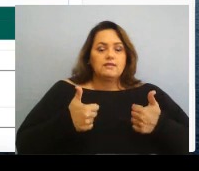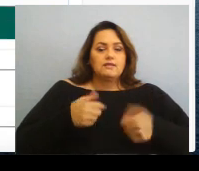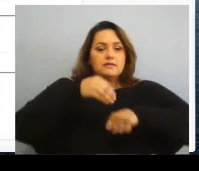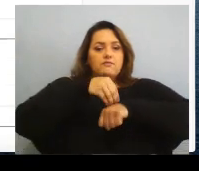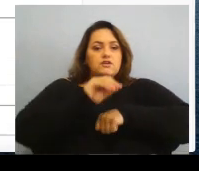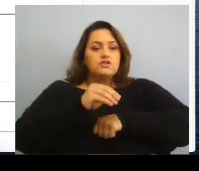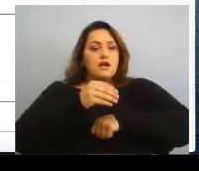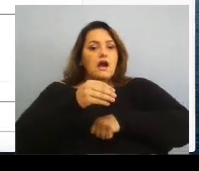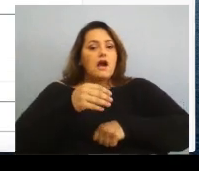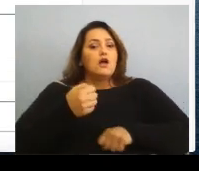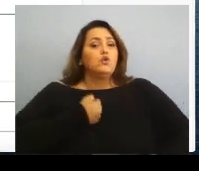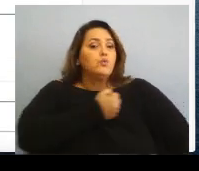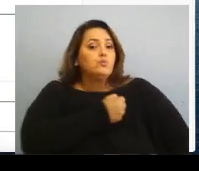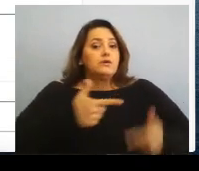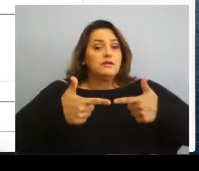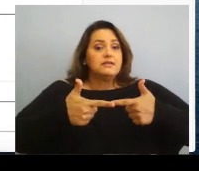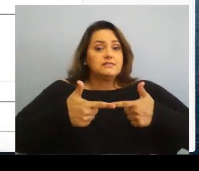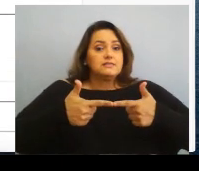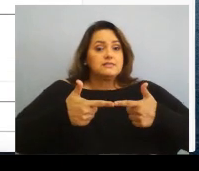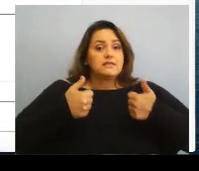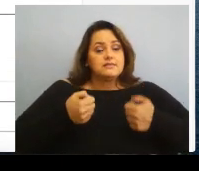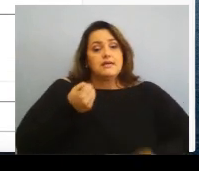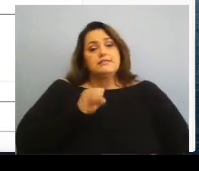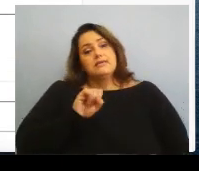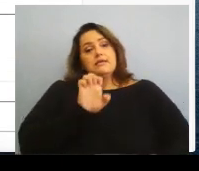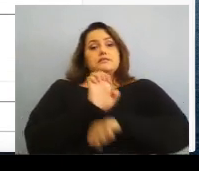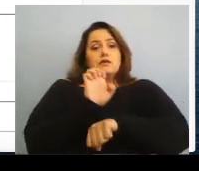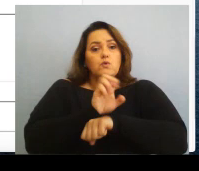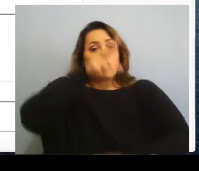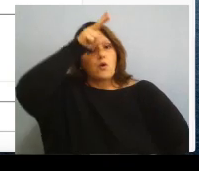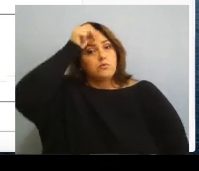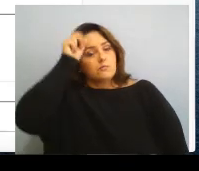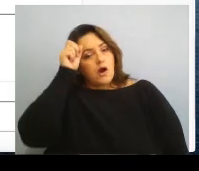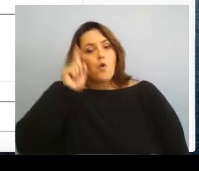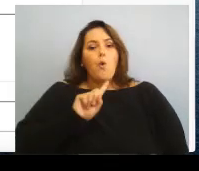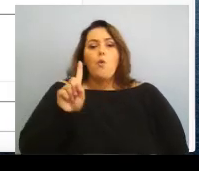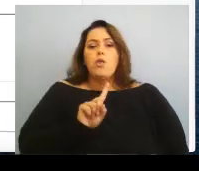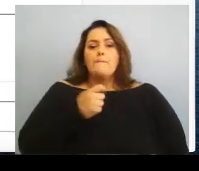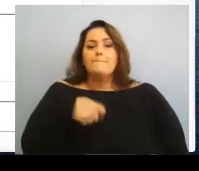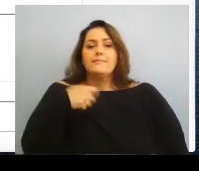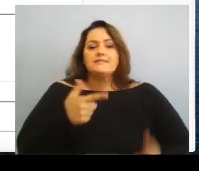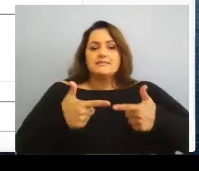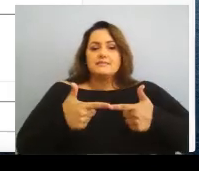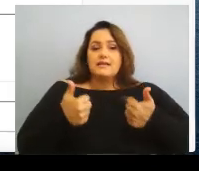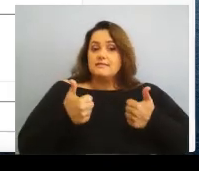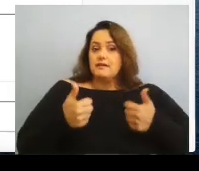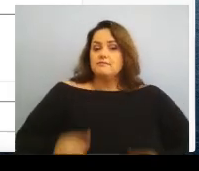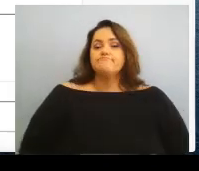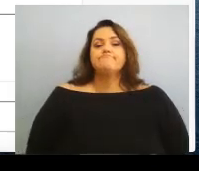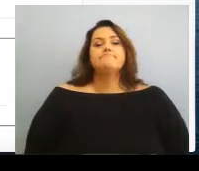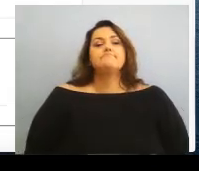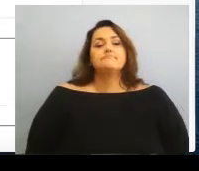também a sua licença, caso seja aplicável, se ela é estadual, se é municipal, se você é isento, mais uma vez se é